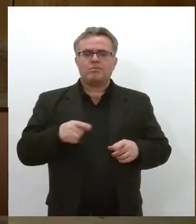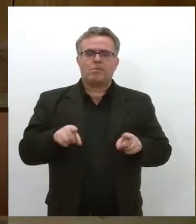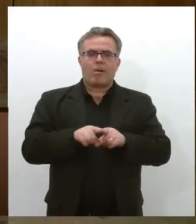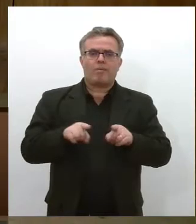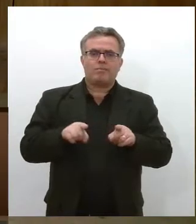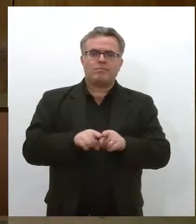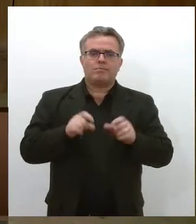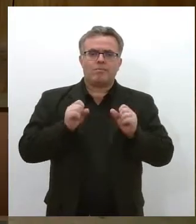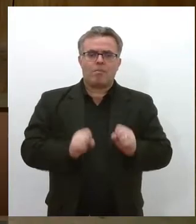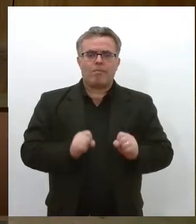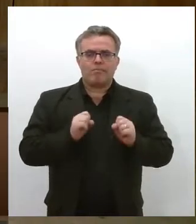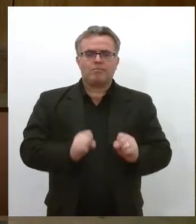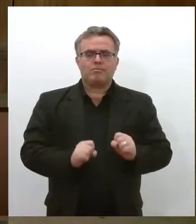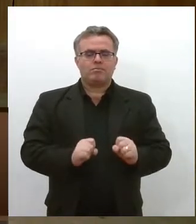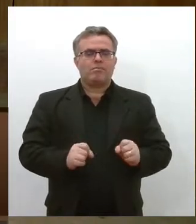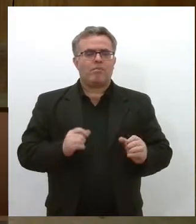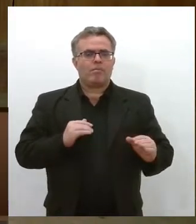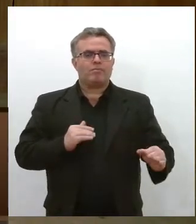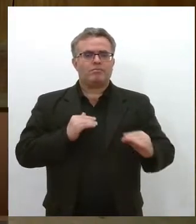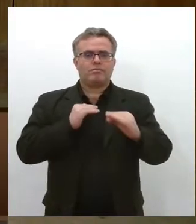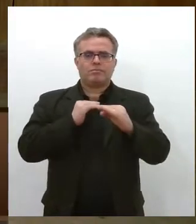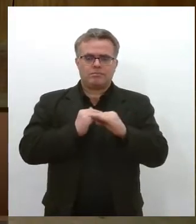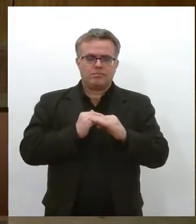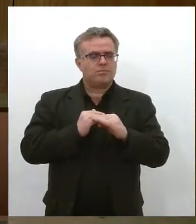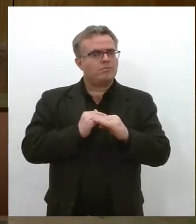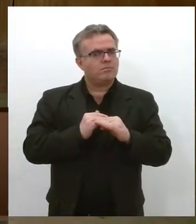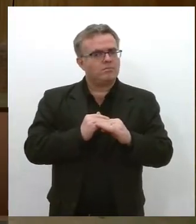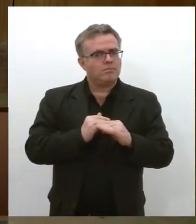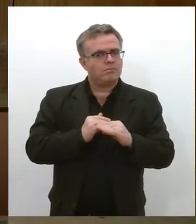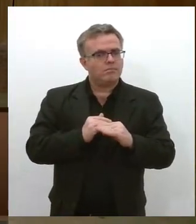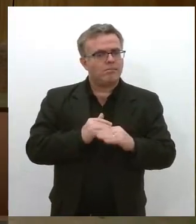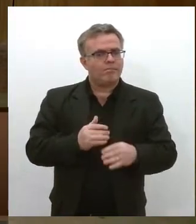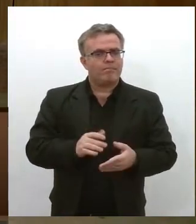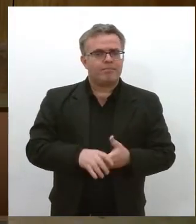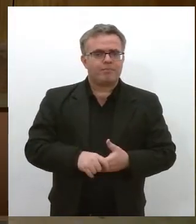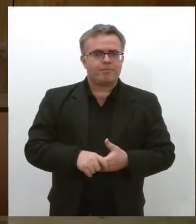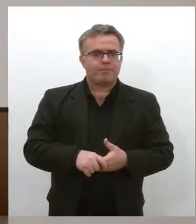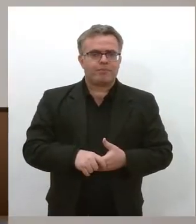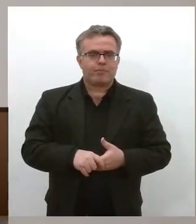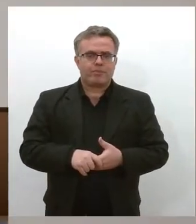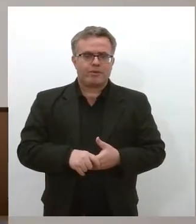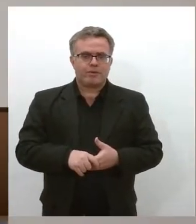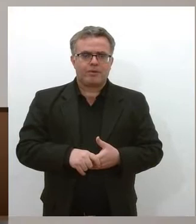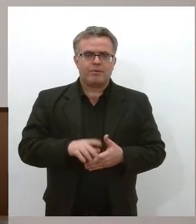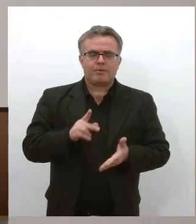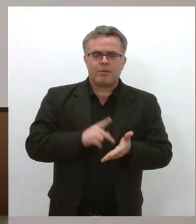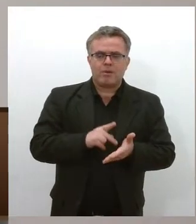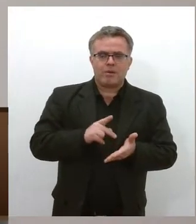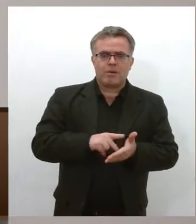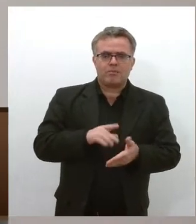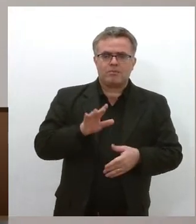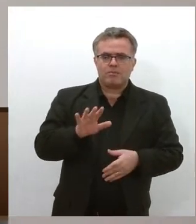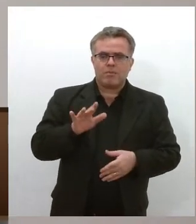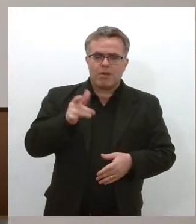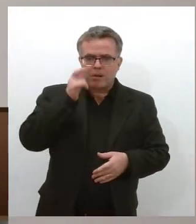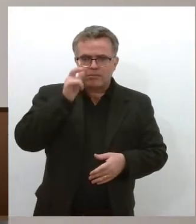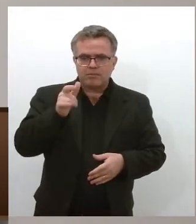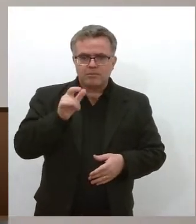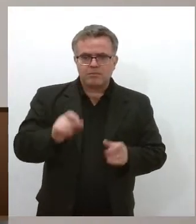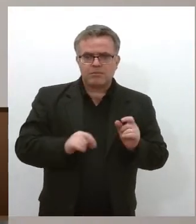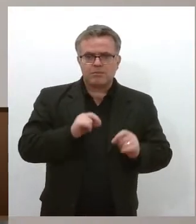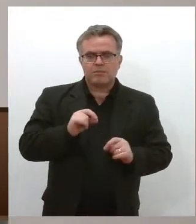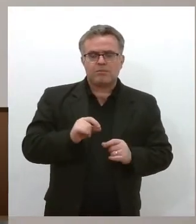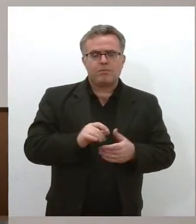ocupar de pé de igualdade o mesmo espaço que os homens. E é interessante porque a sociedade tem